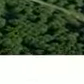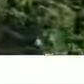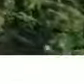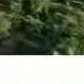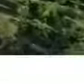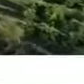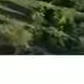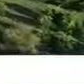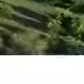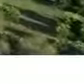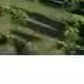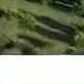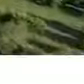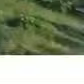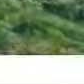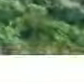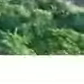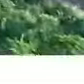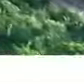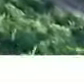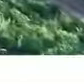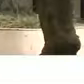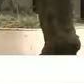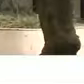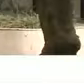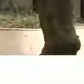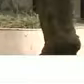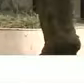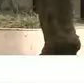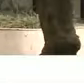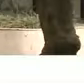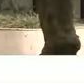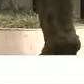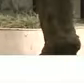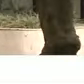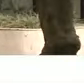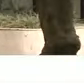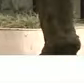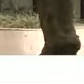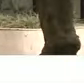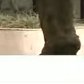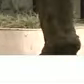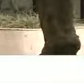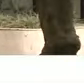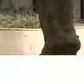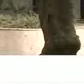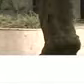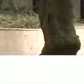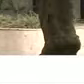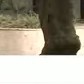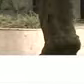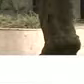avaliam a entrada de investimentos e negócios nessa região acende Confederação Nacional da Indústria encomendou um estudo